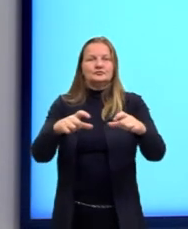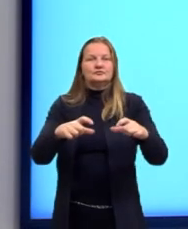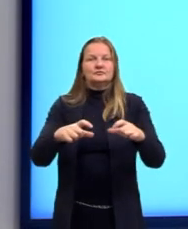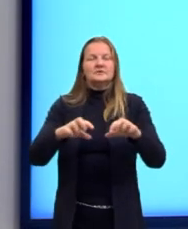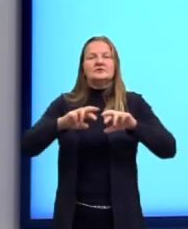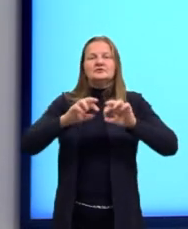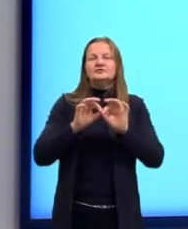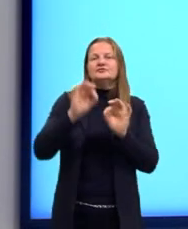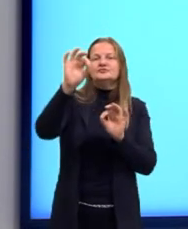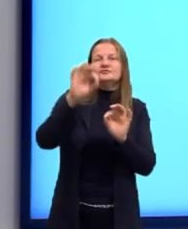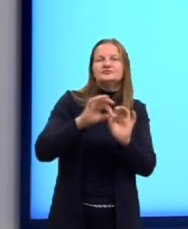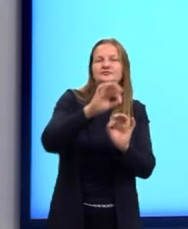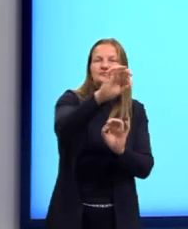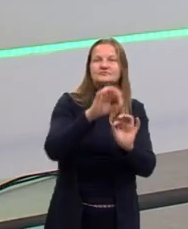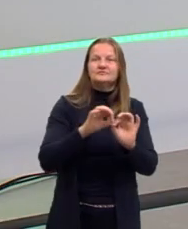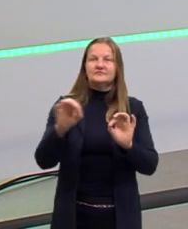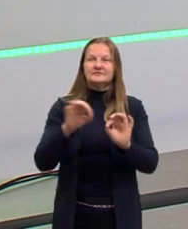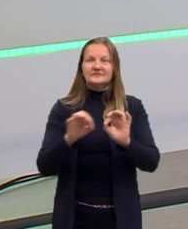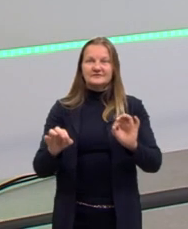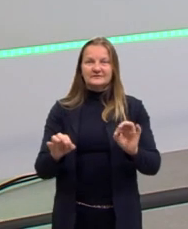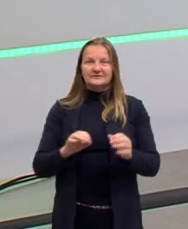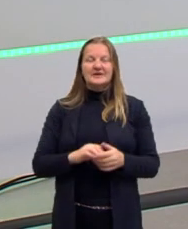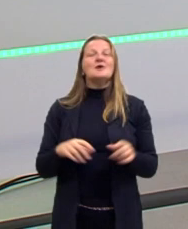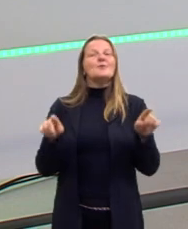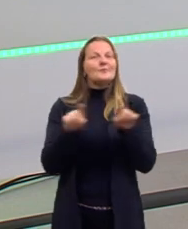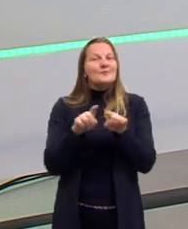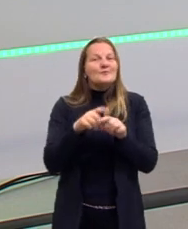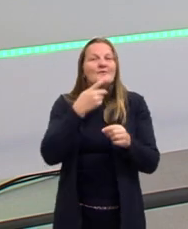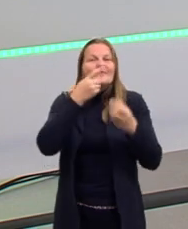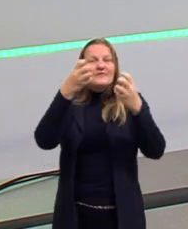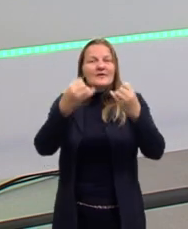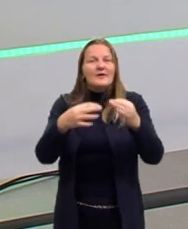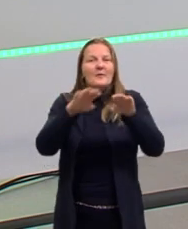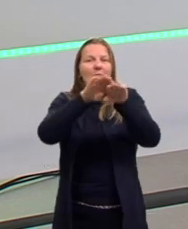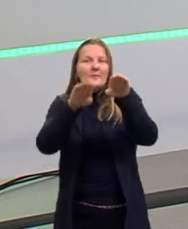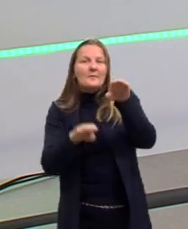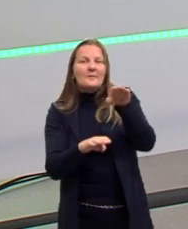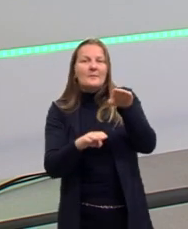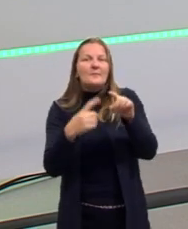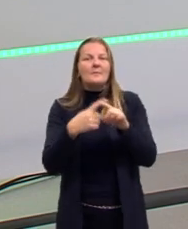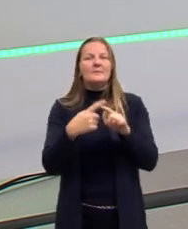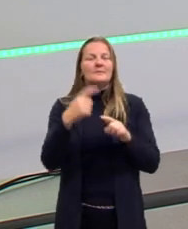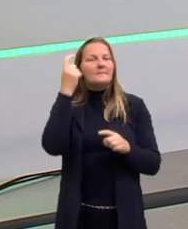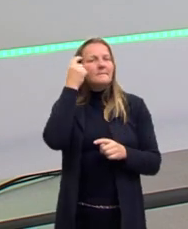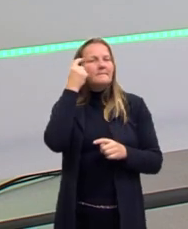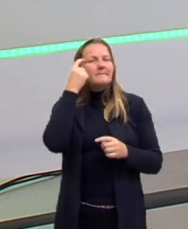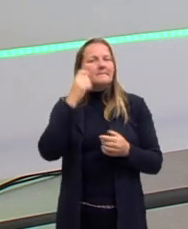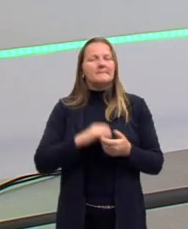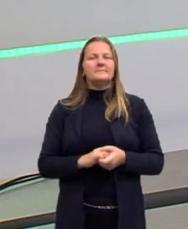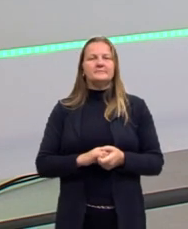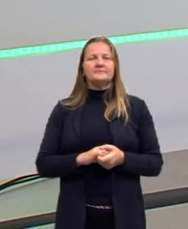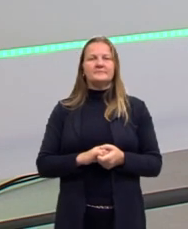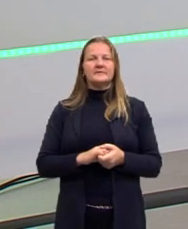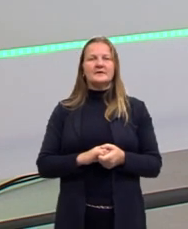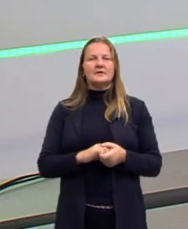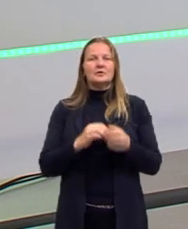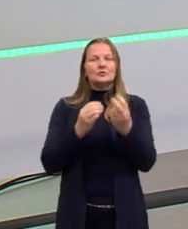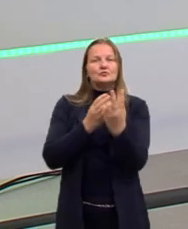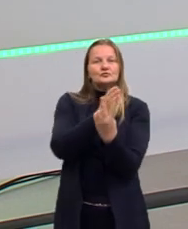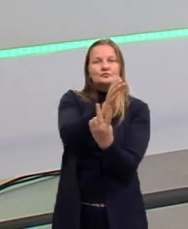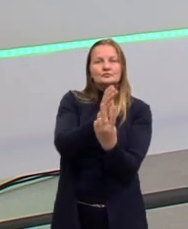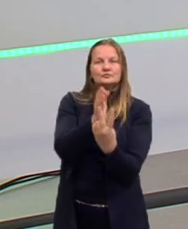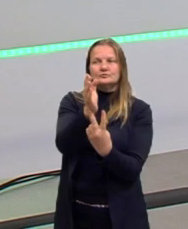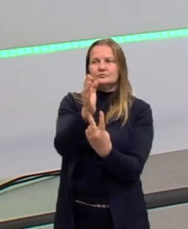e distantes entre si quando a gente fala quem desigual a gente pode pensar em dois aspectos